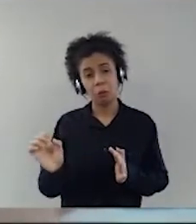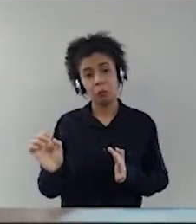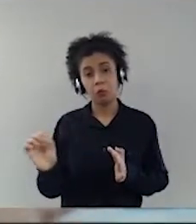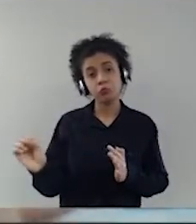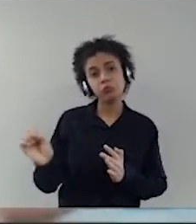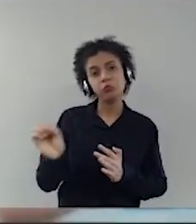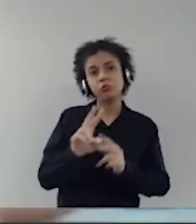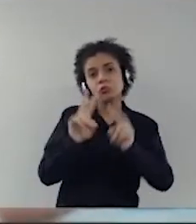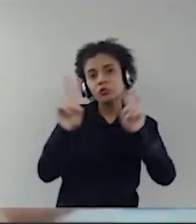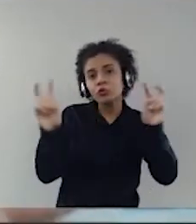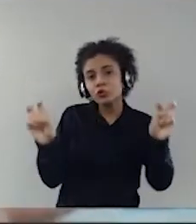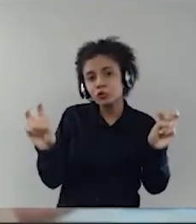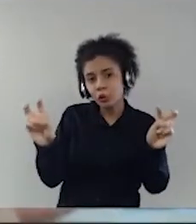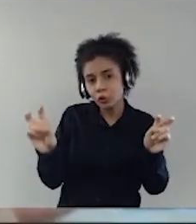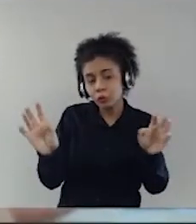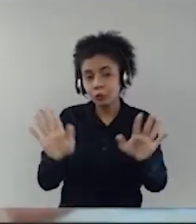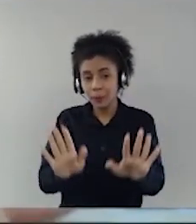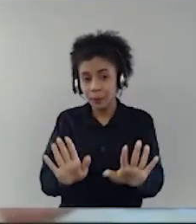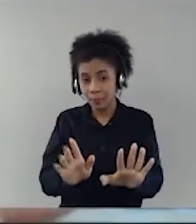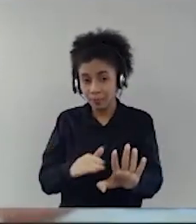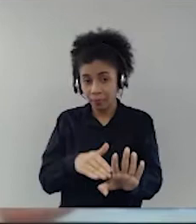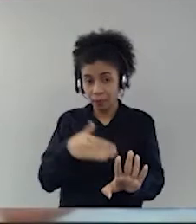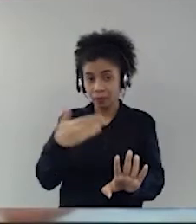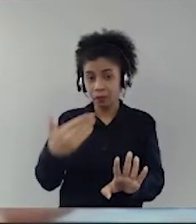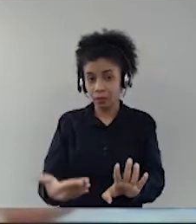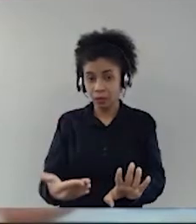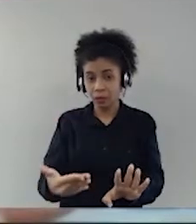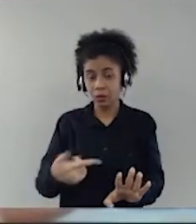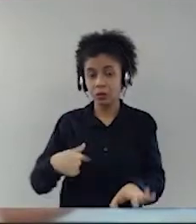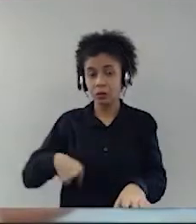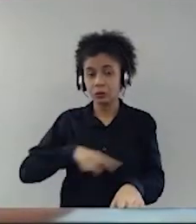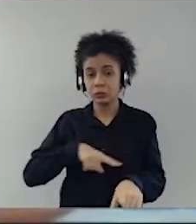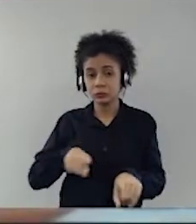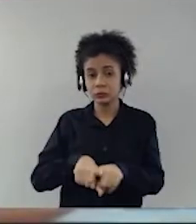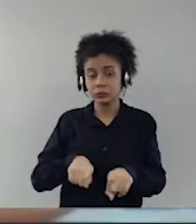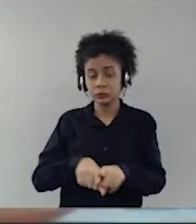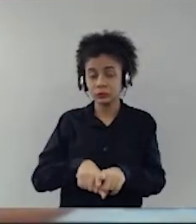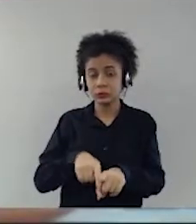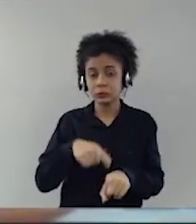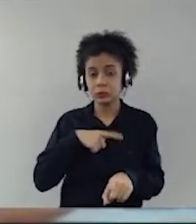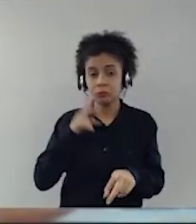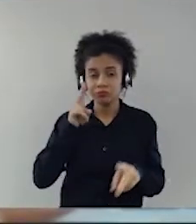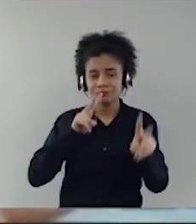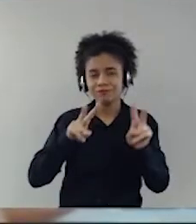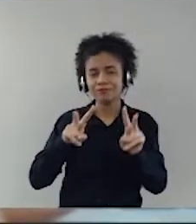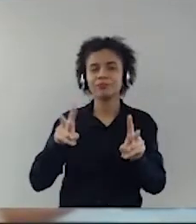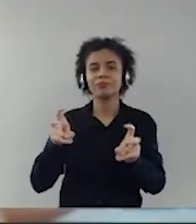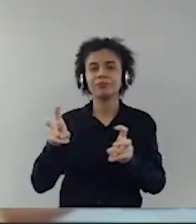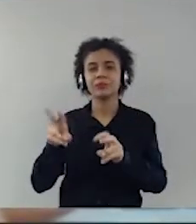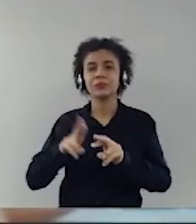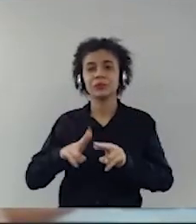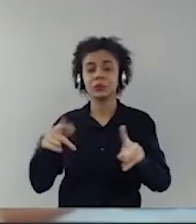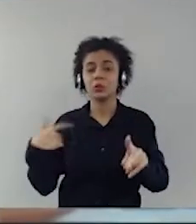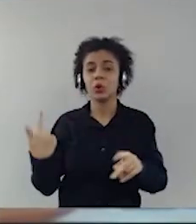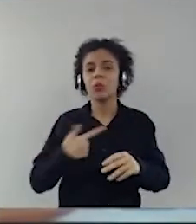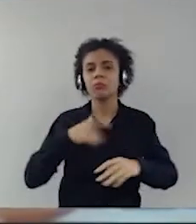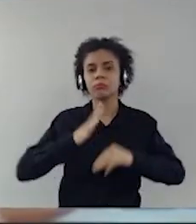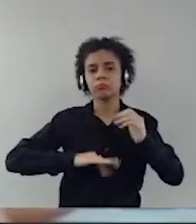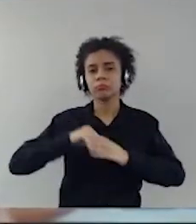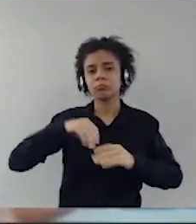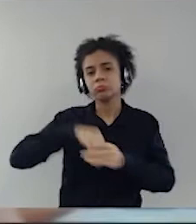novo. E, além disso, a gente tem também que ter um olhar diferente, nós, atores do